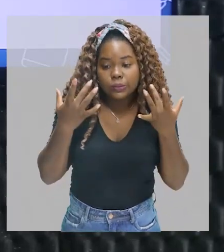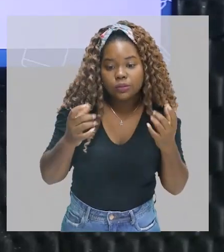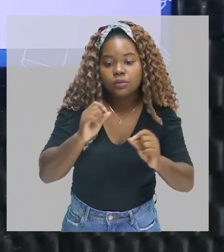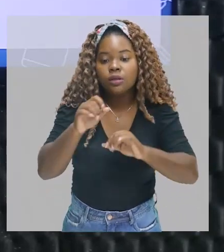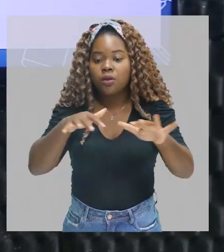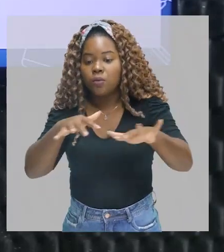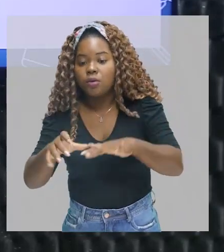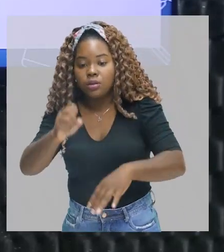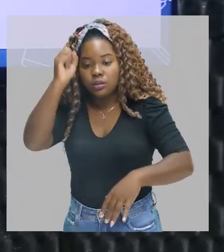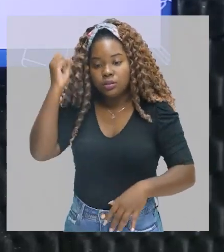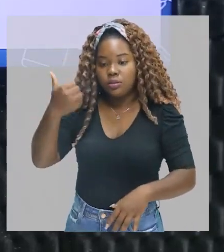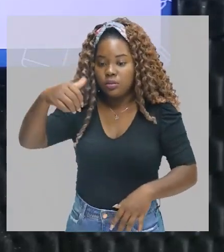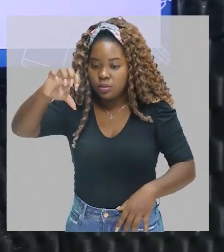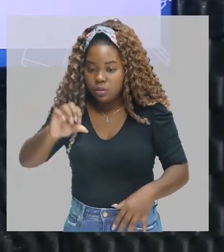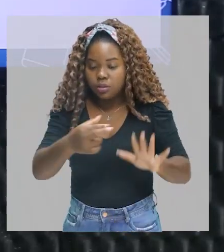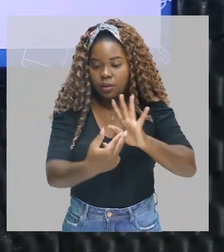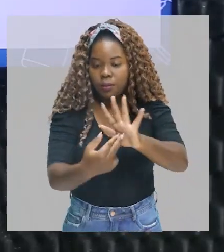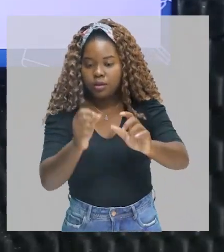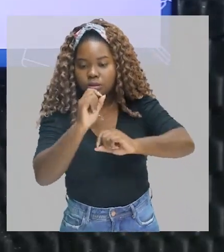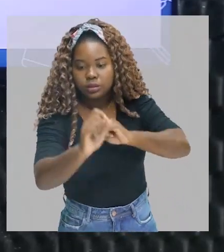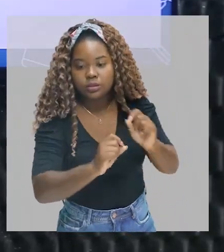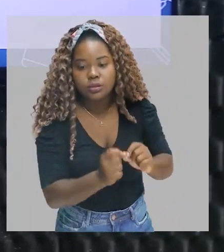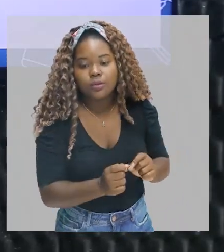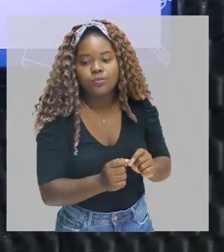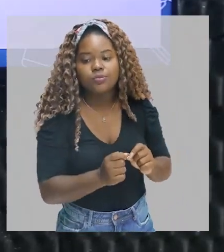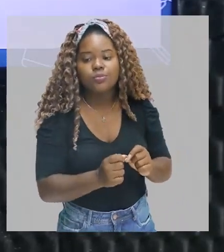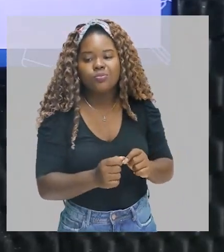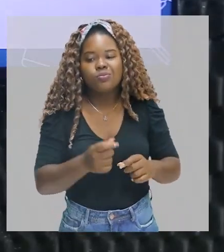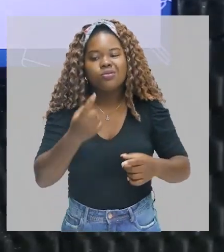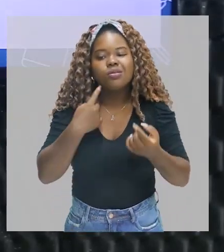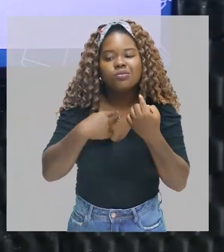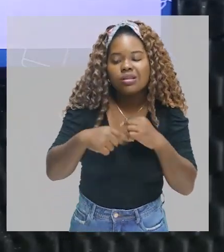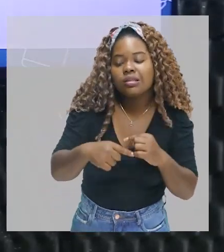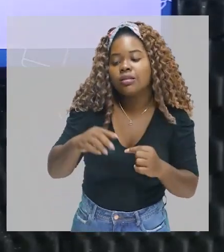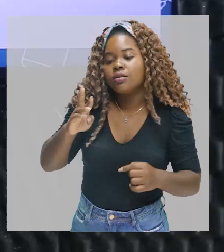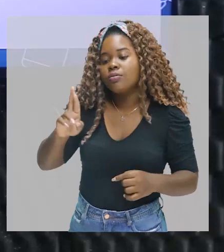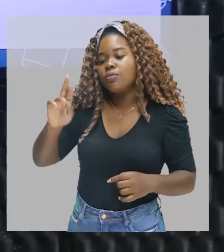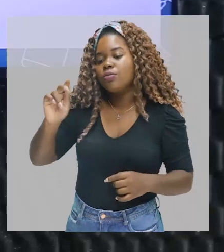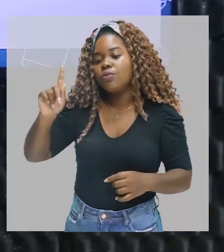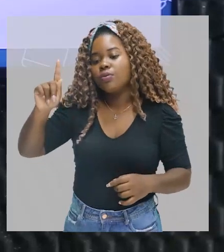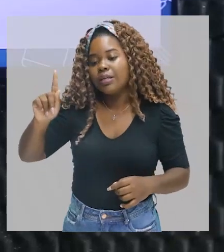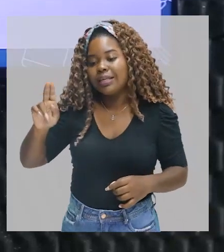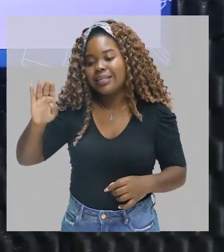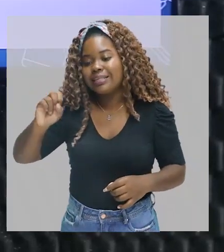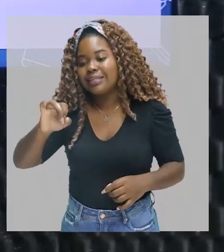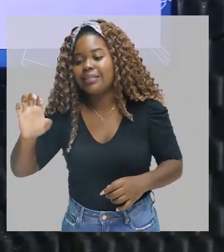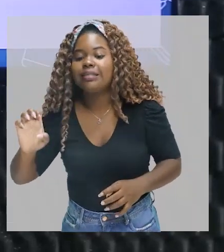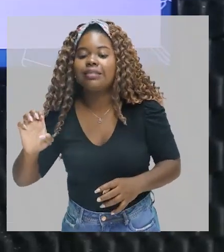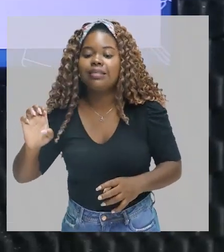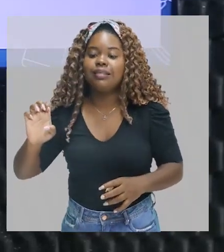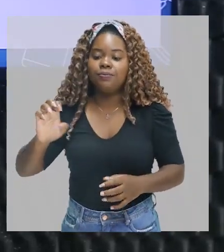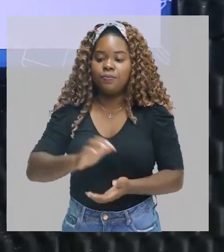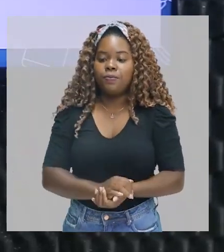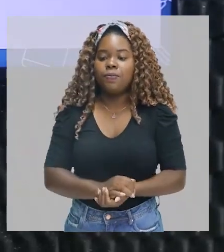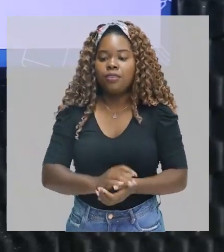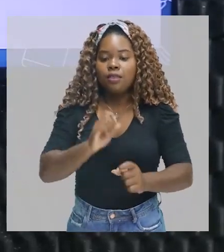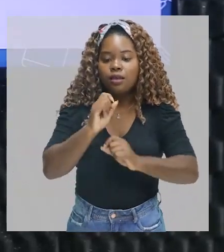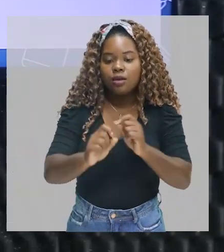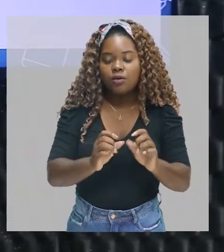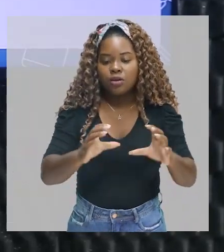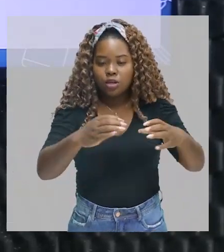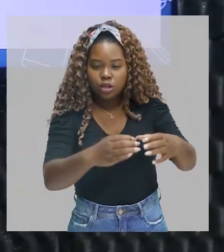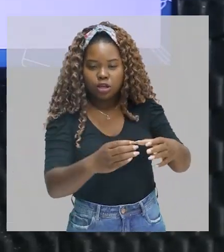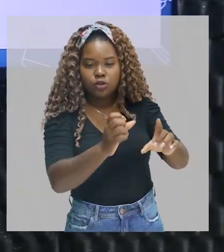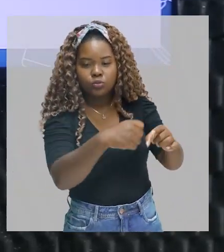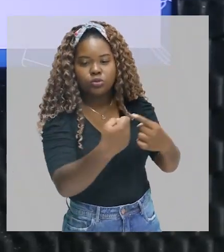século XIX, representando os anseios da burguesia, aquela classe social que surge em meio a